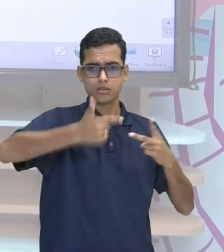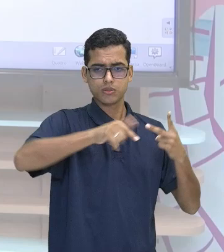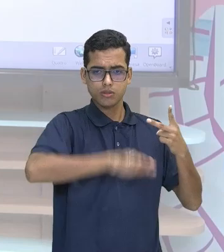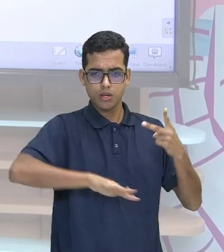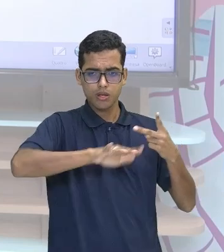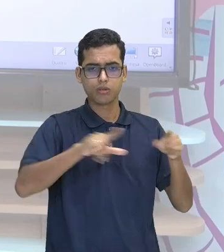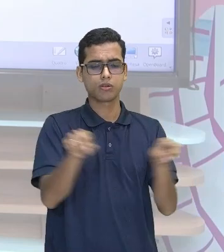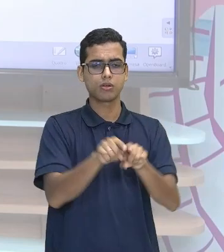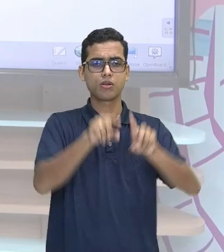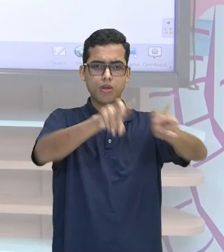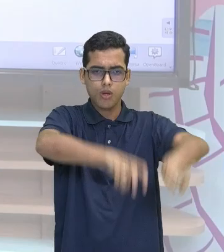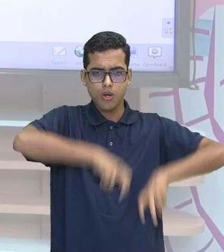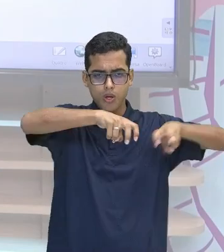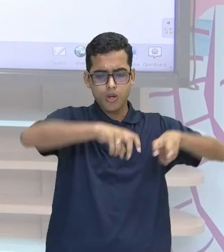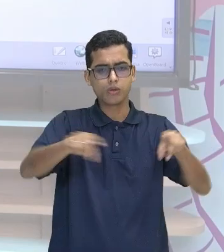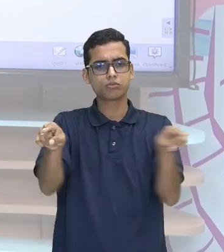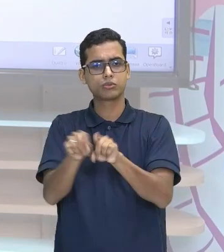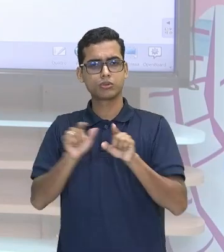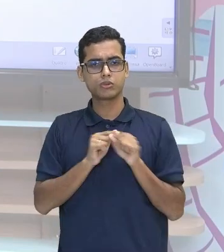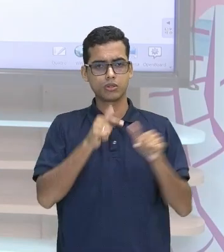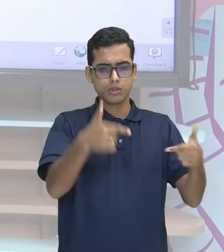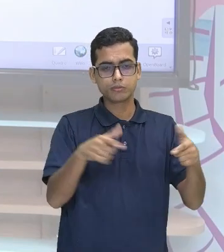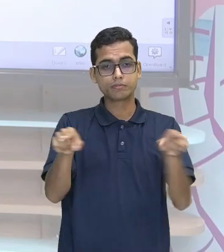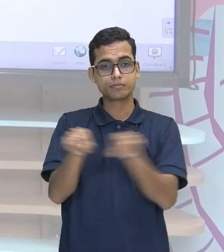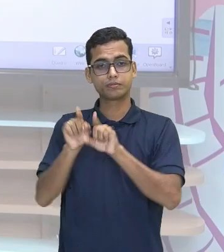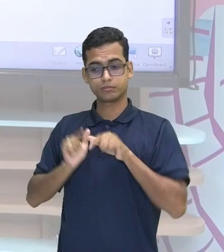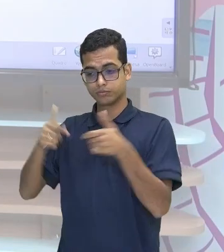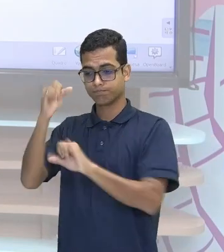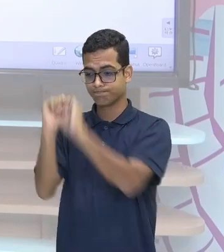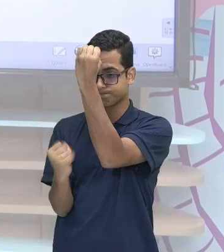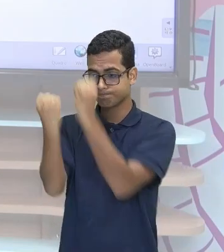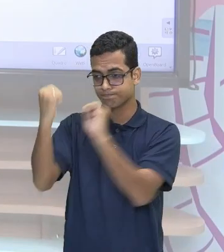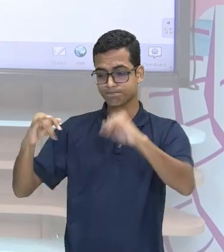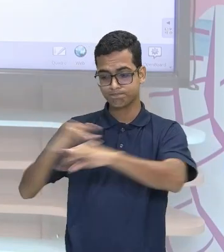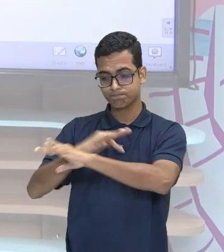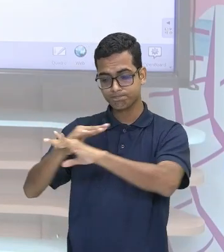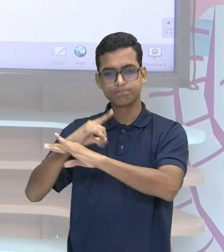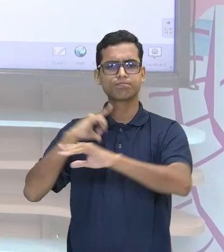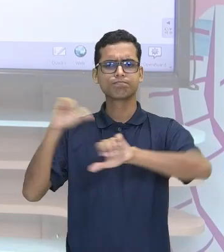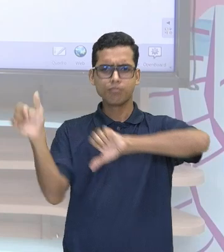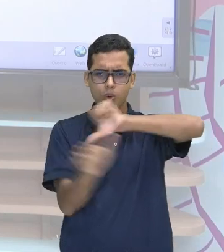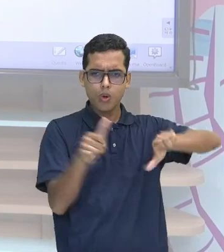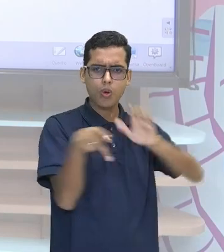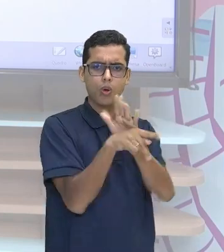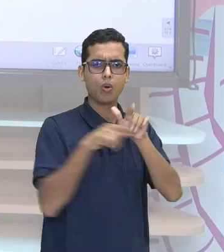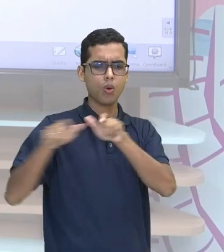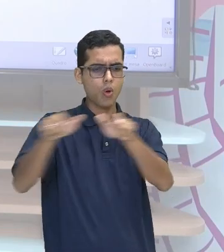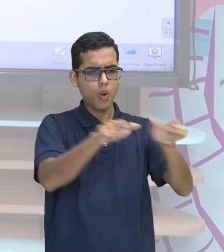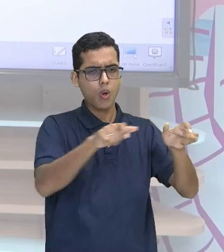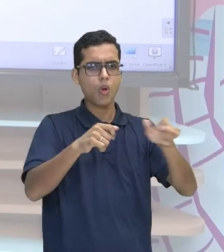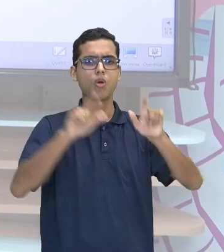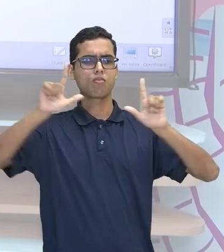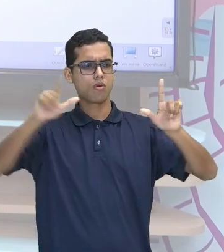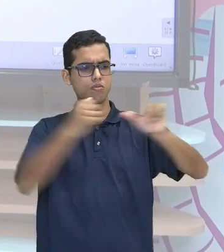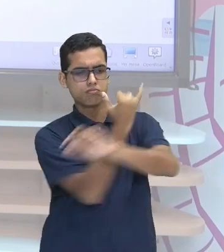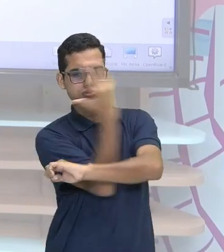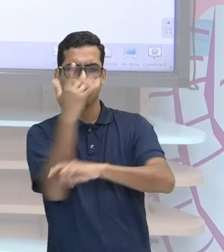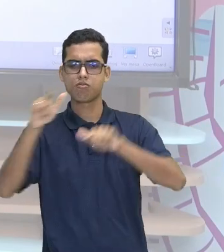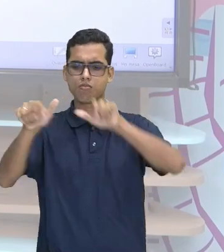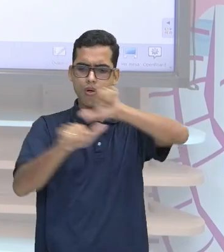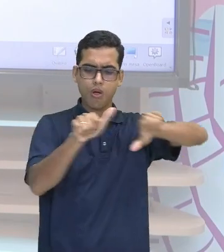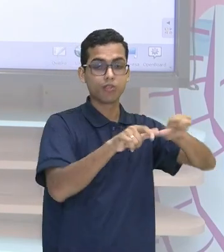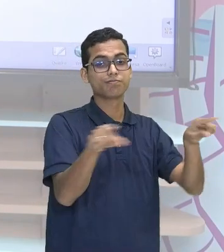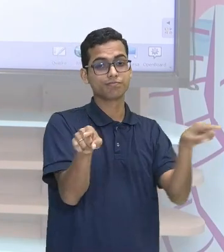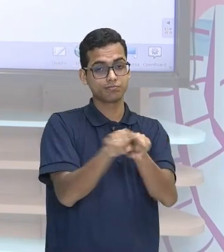né, atividades da agricultura, as atividades aí também da indústria que vão modificar essas paisagens. E também alguns pontos